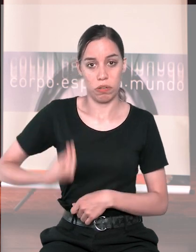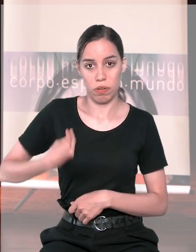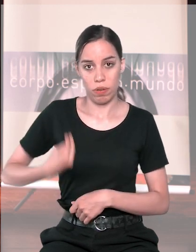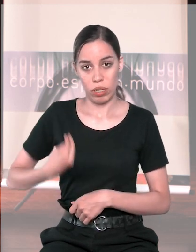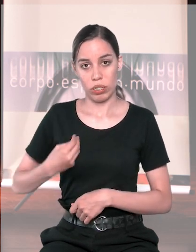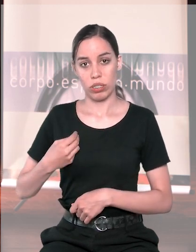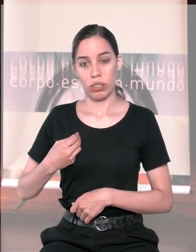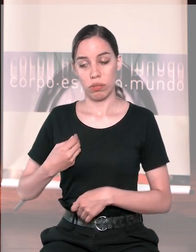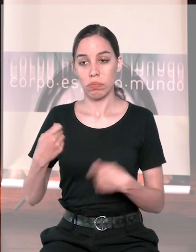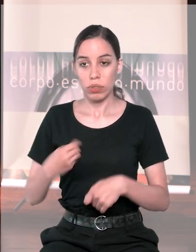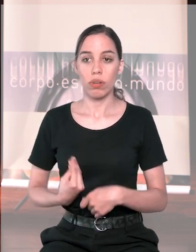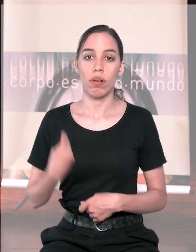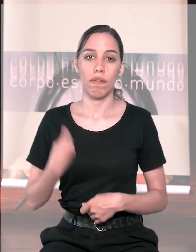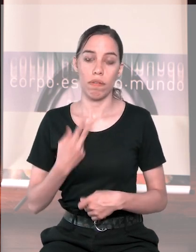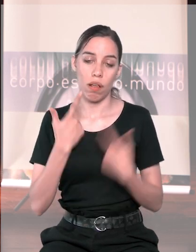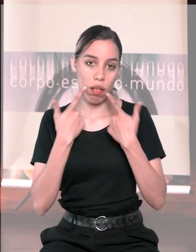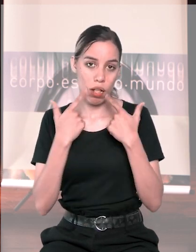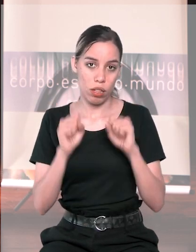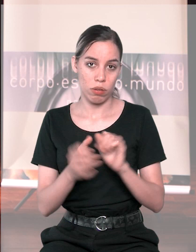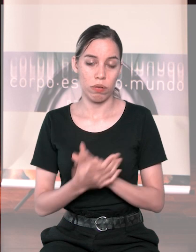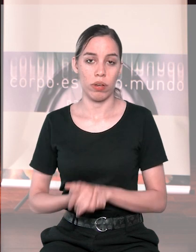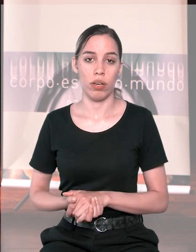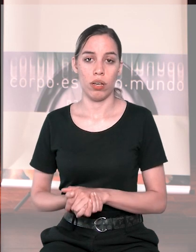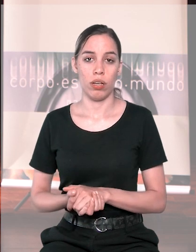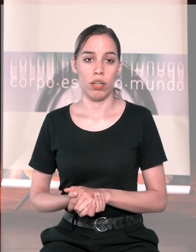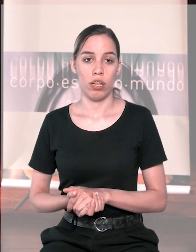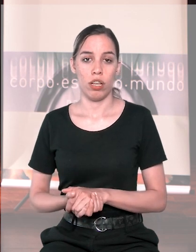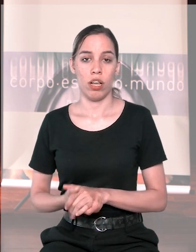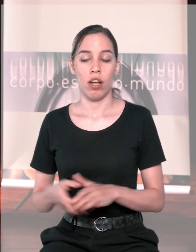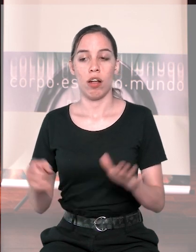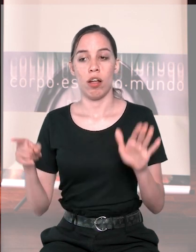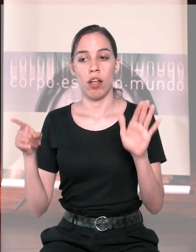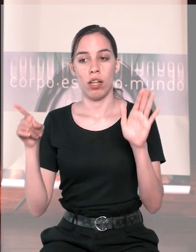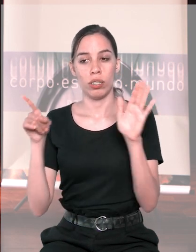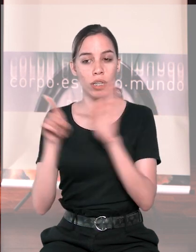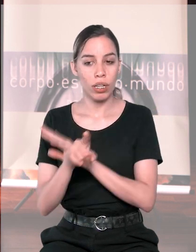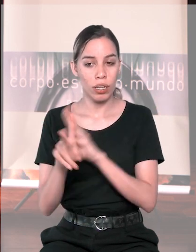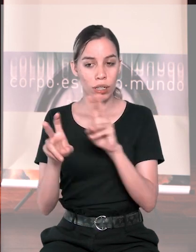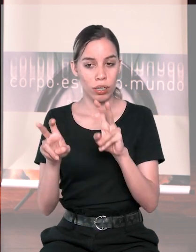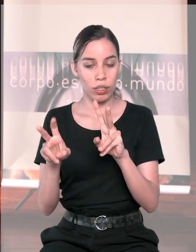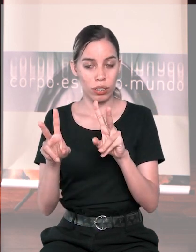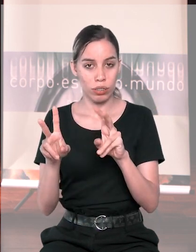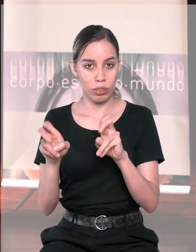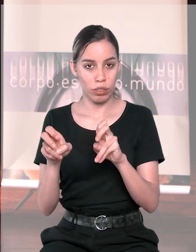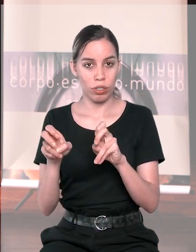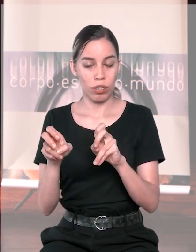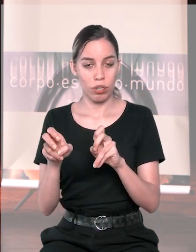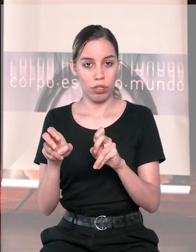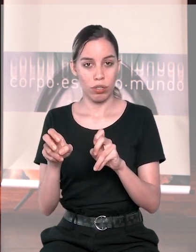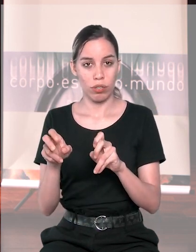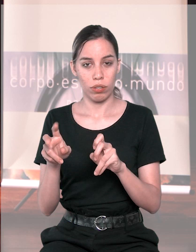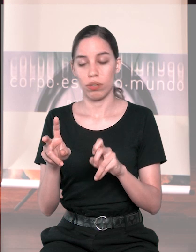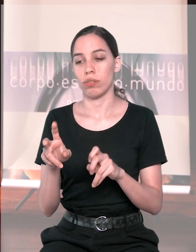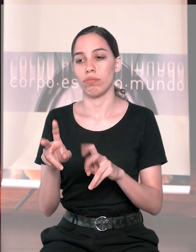né? Viver a linguagem. Perguntaram para o Benveniste, né? Estou juntando o espírito com a linguagem, né? Mas perguntaram